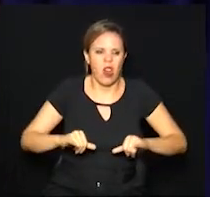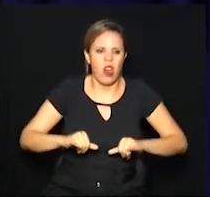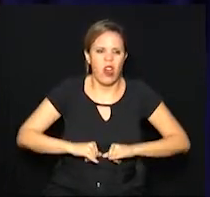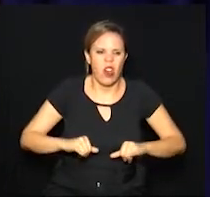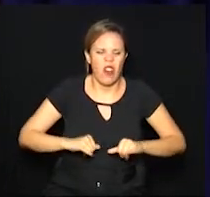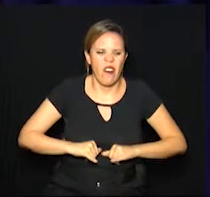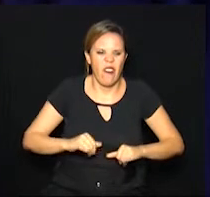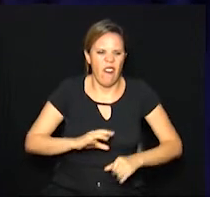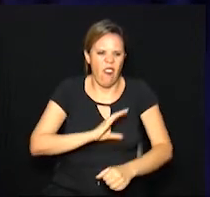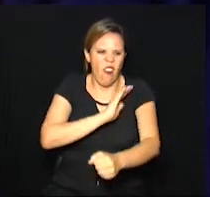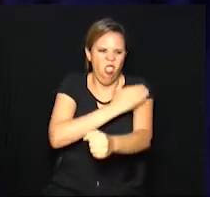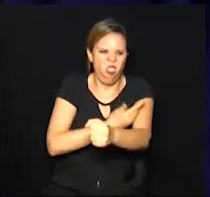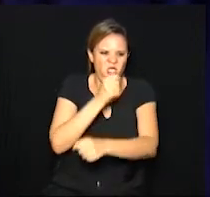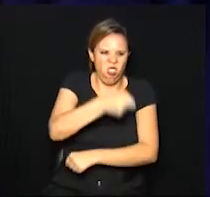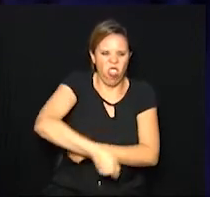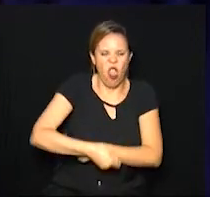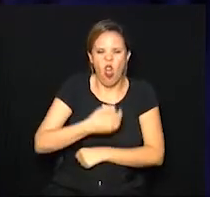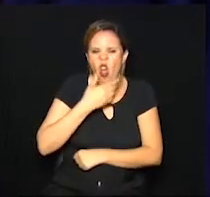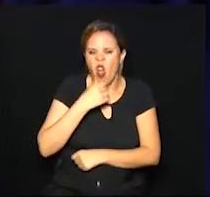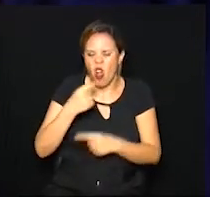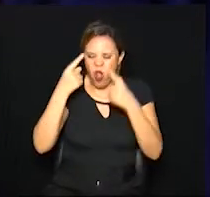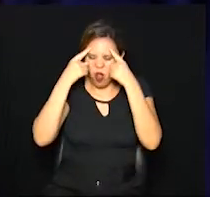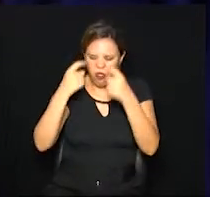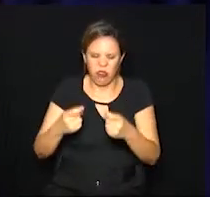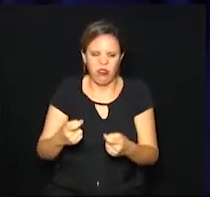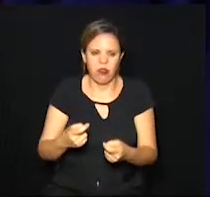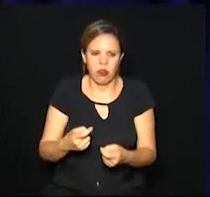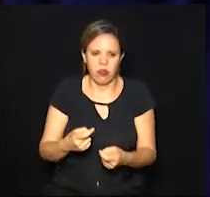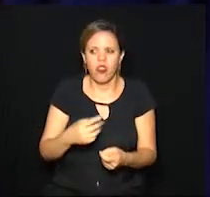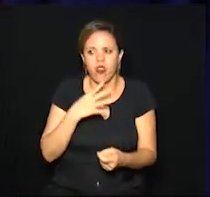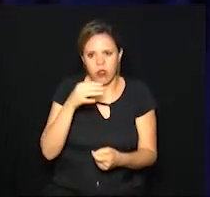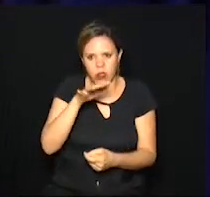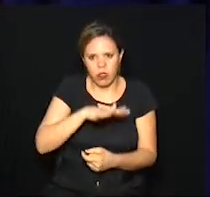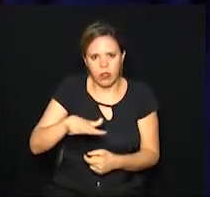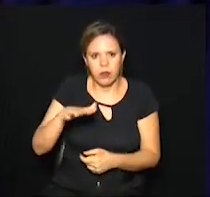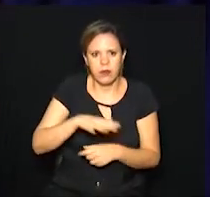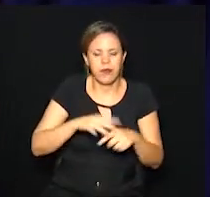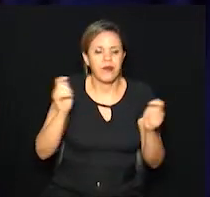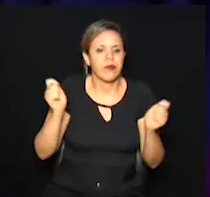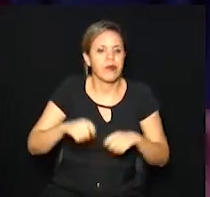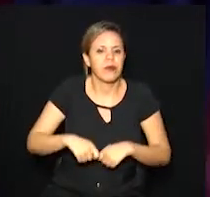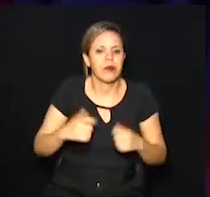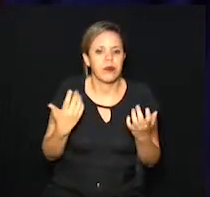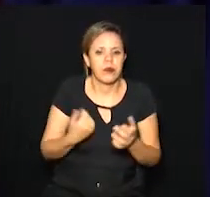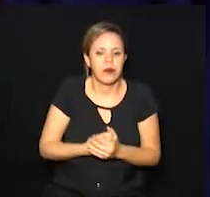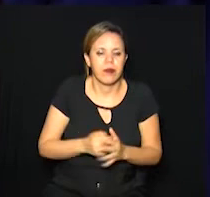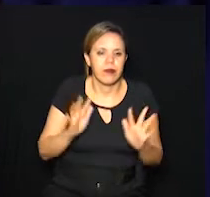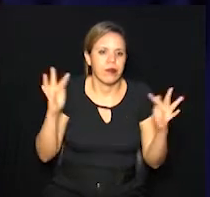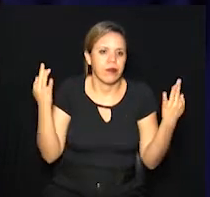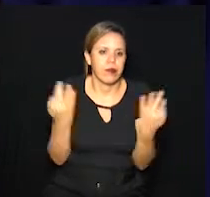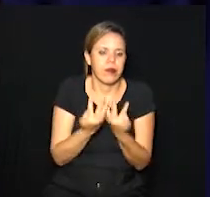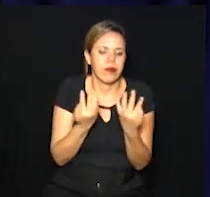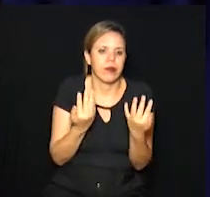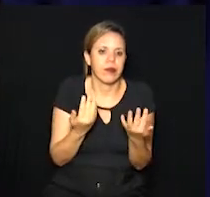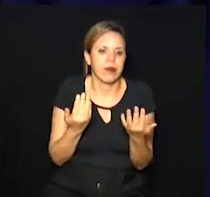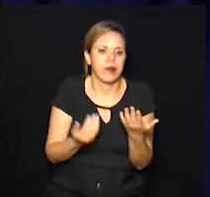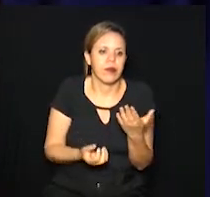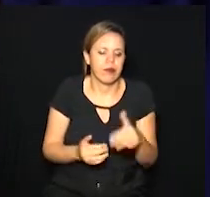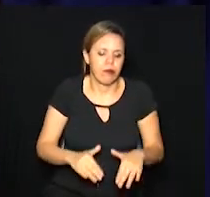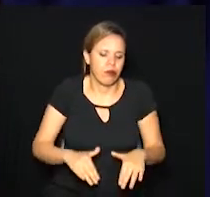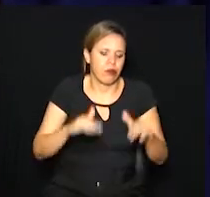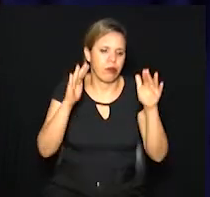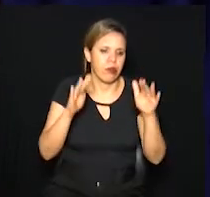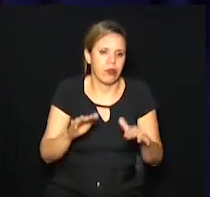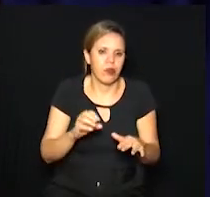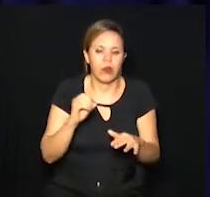e violentas de homens conhecidos. Podiam ser parte da família ampliada,